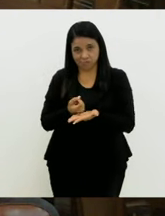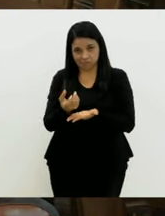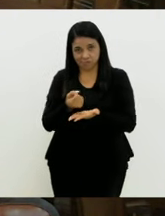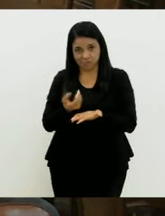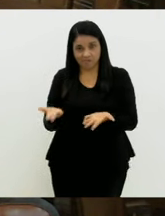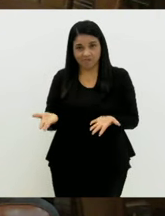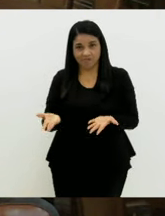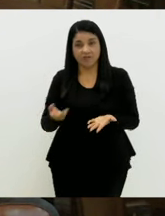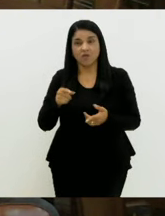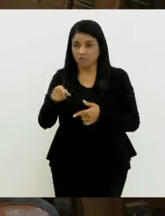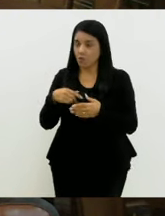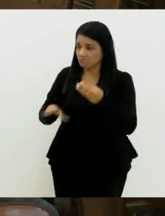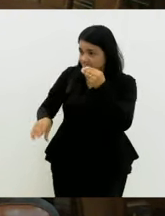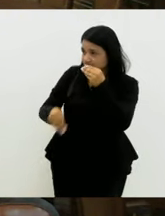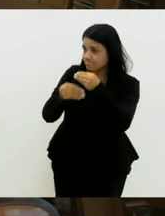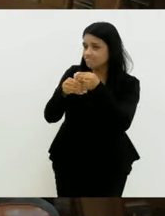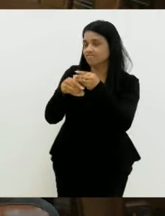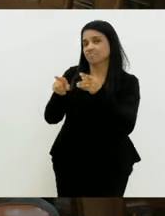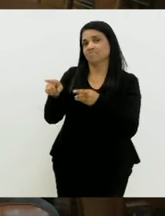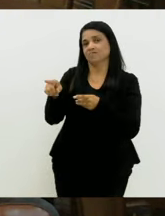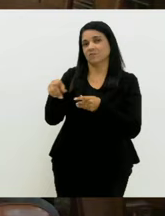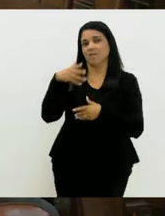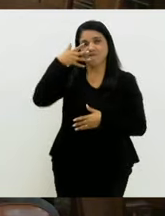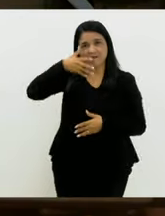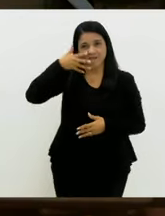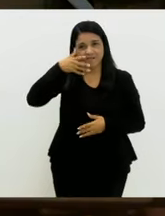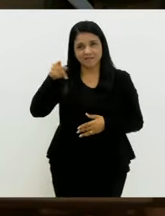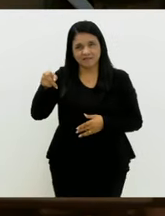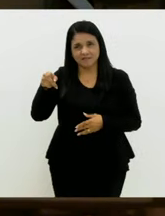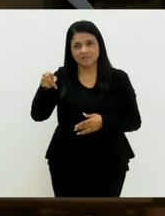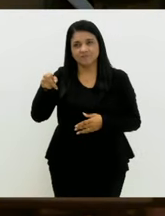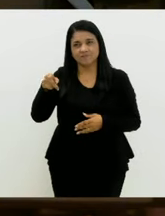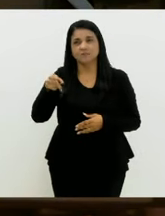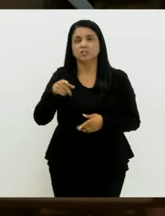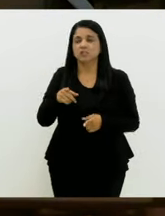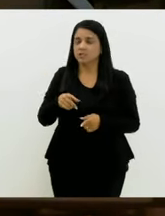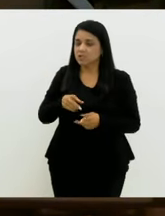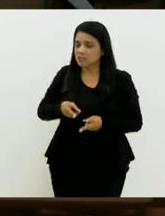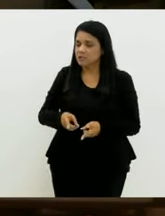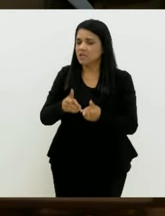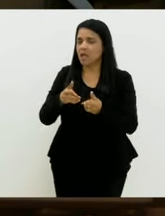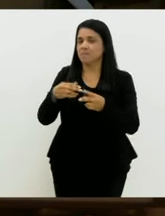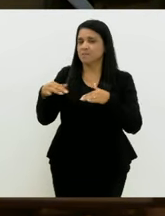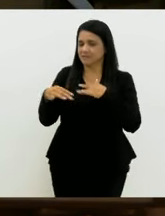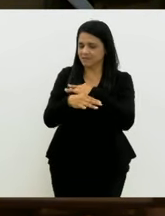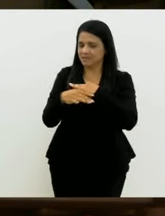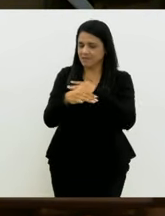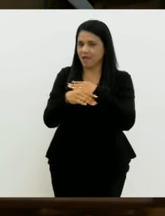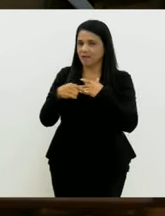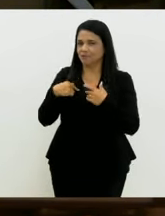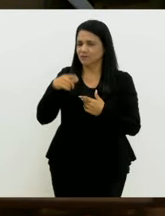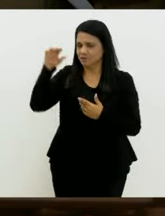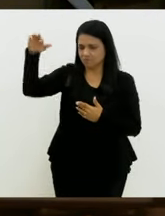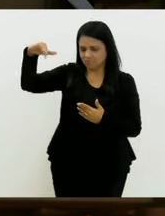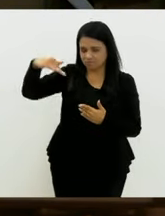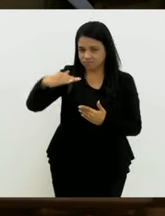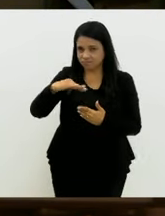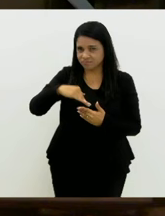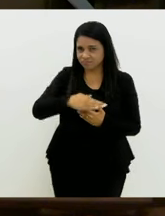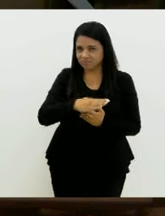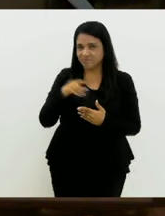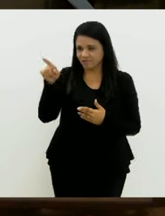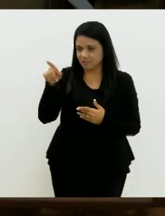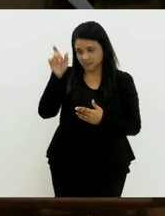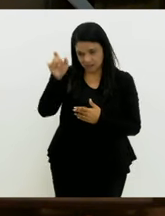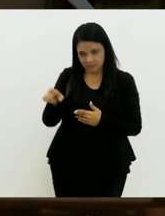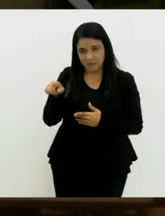você está falando. Você desce e passa pela cidade onde eu moro, que é Duque de Caxias. Exatamente. E você viu que